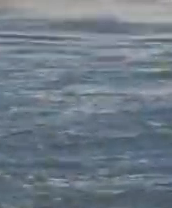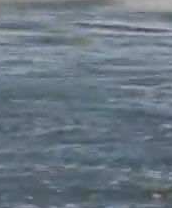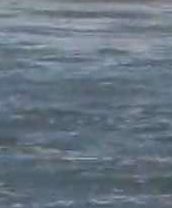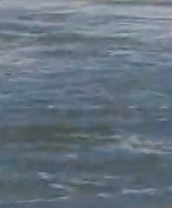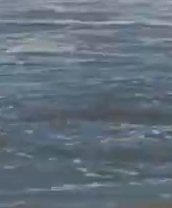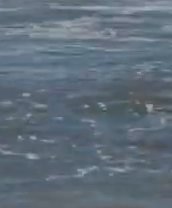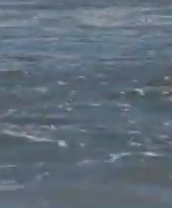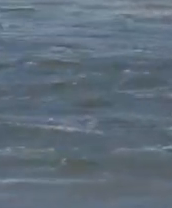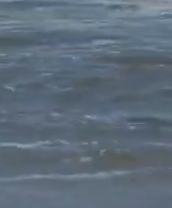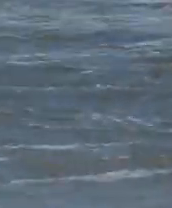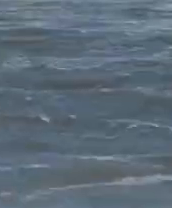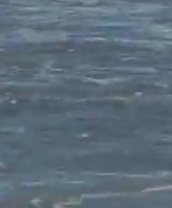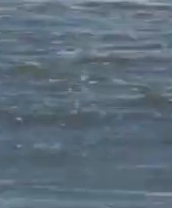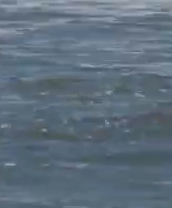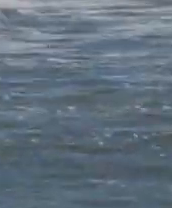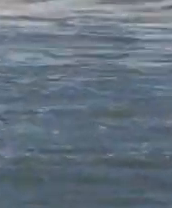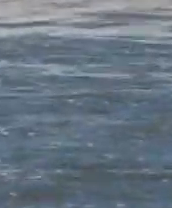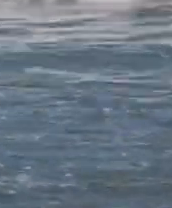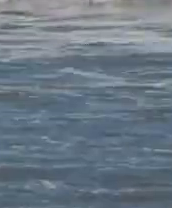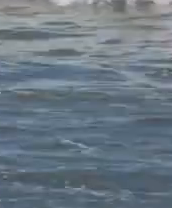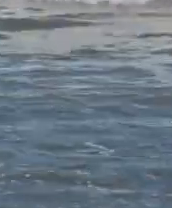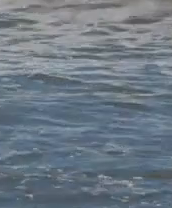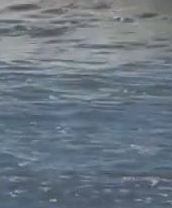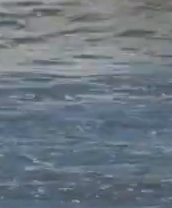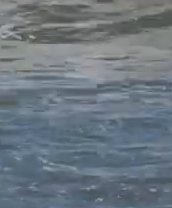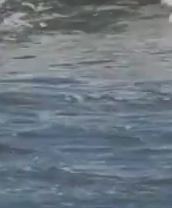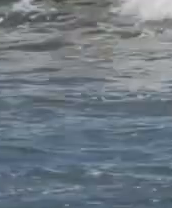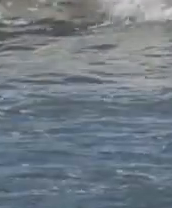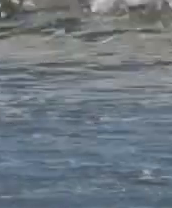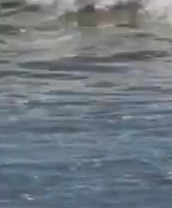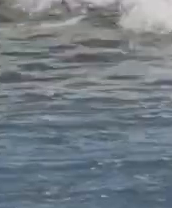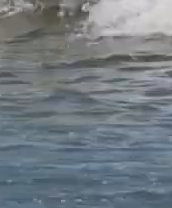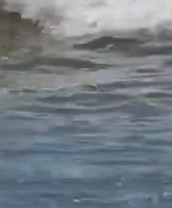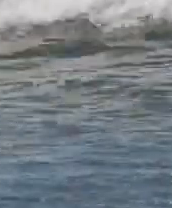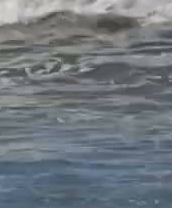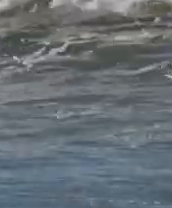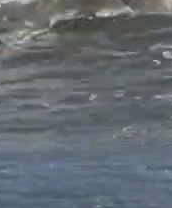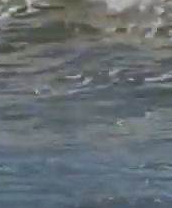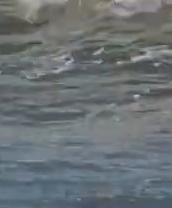Juan pega uma onda e espuma branca sobre o corpo dele. Ele cai da prancha.